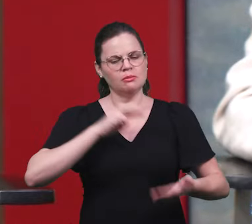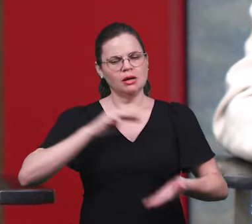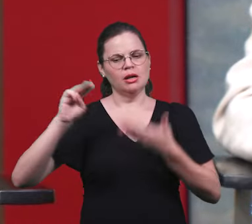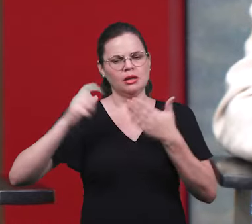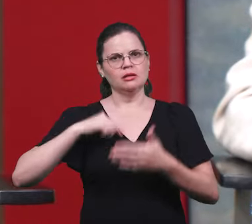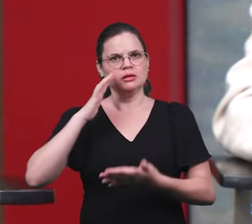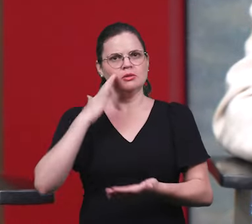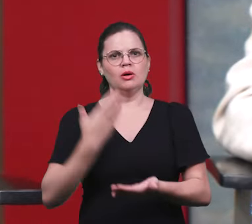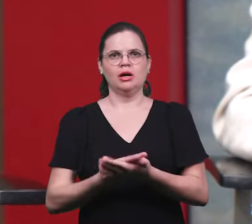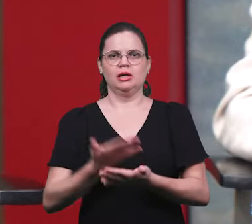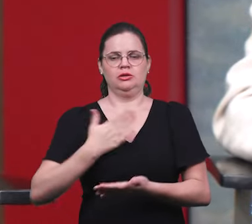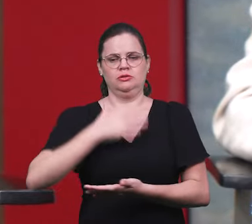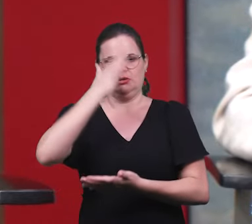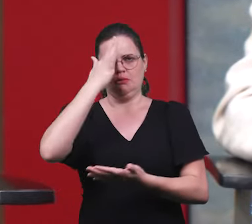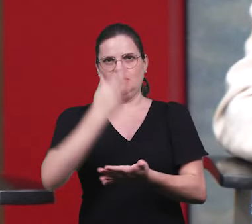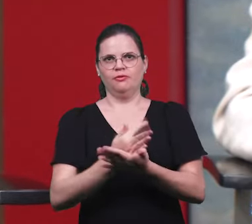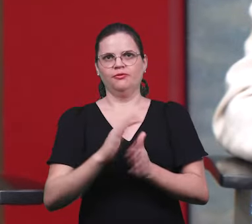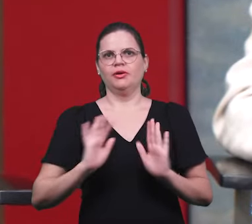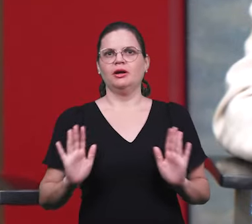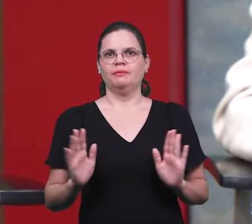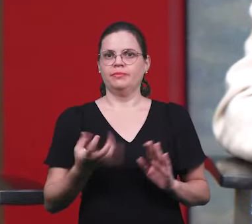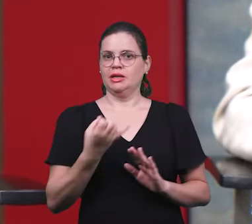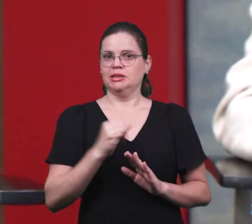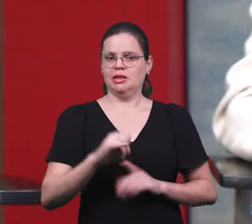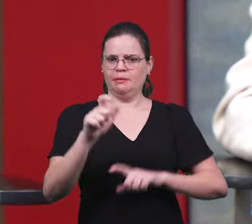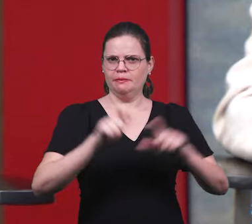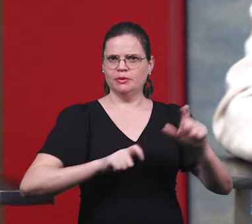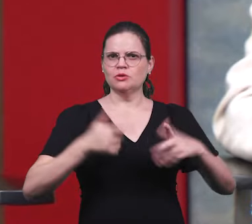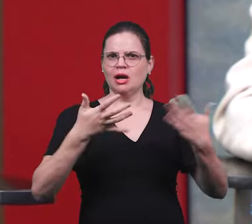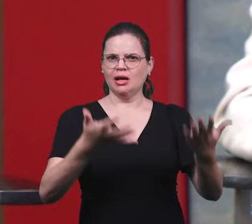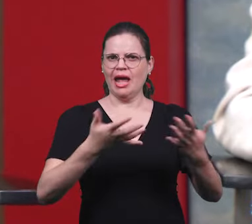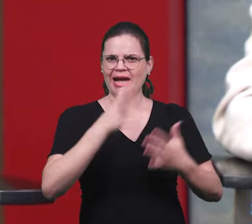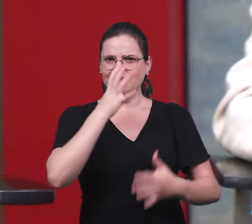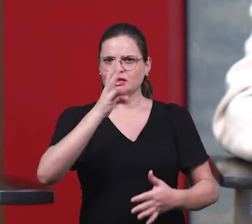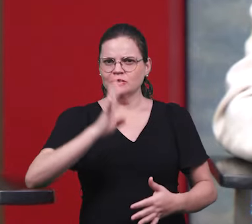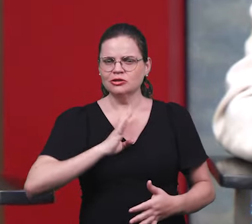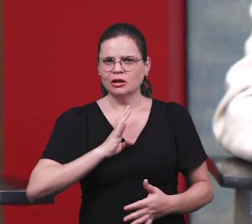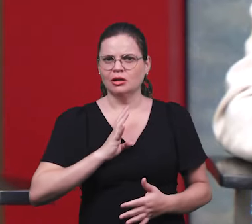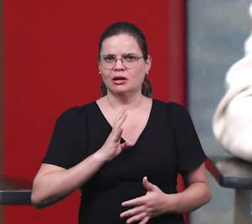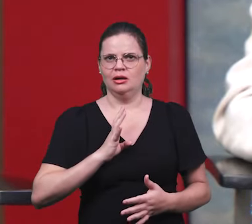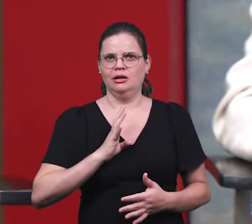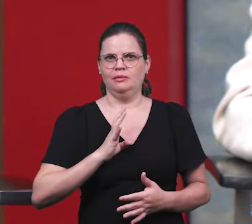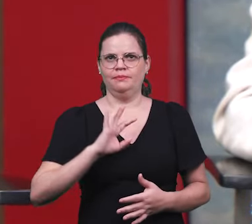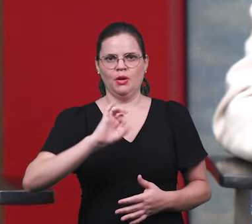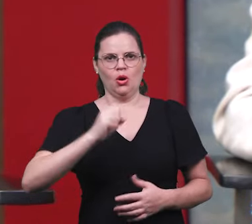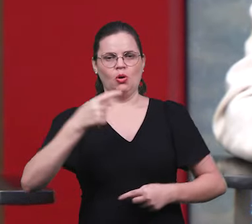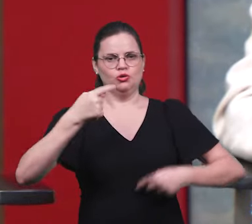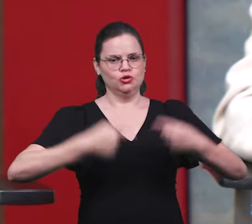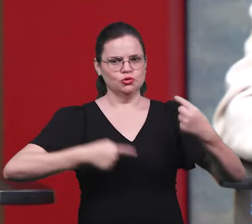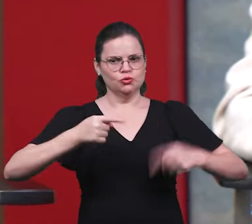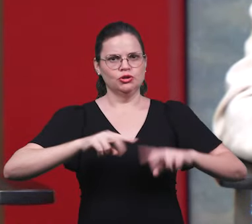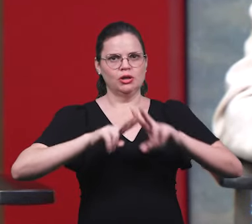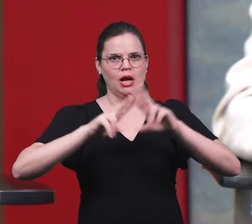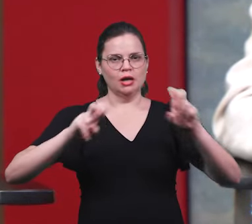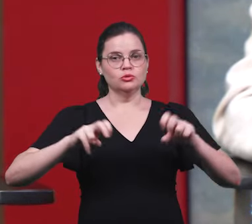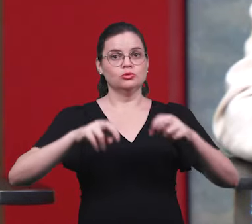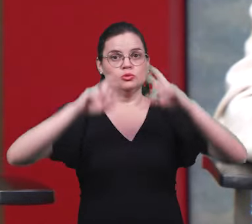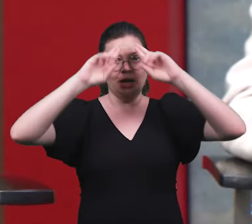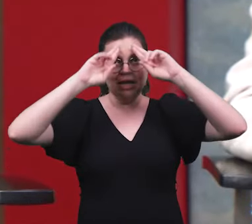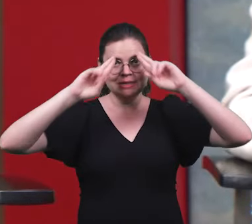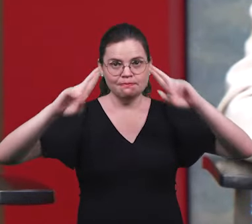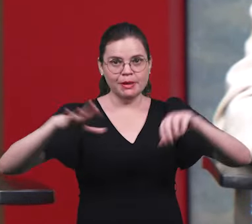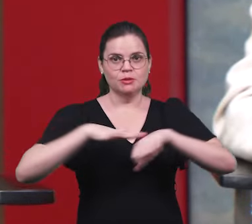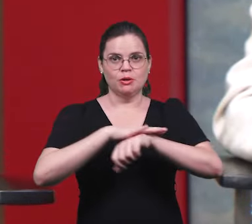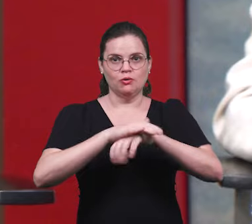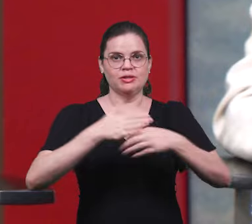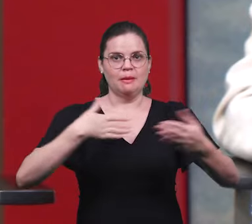que eu creio, aquilo que é a minha fé. Então, se alguém quiser fazer alguma crítica ou quiser discutir alguma coisa de maneira respeitosa,